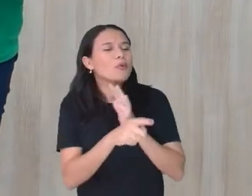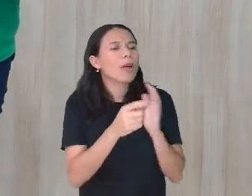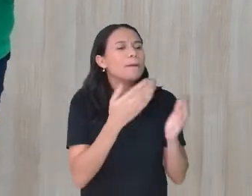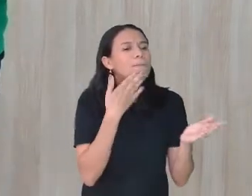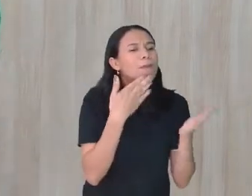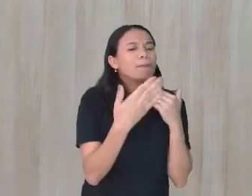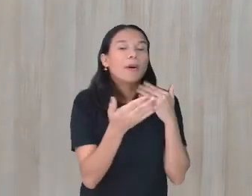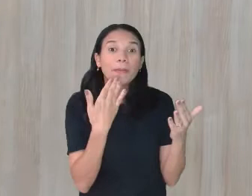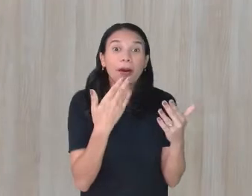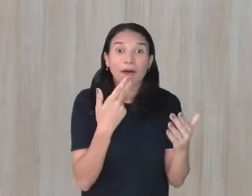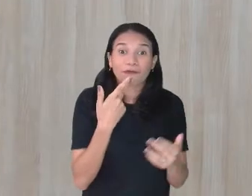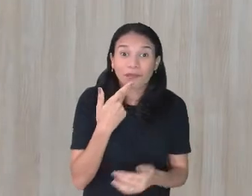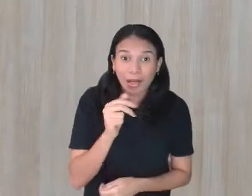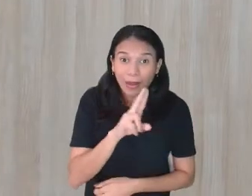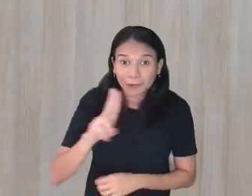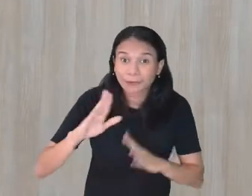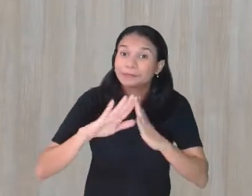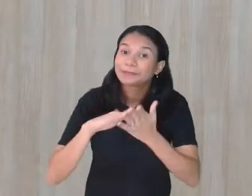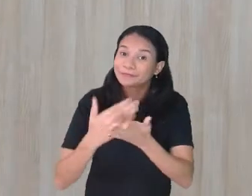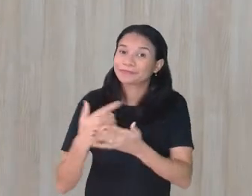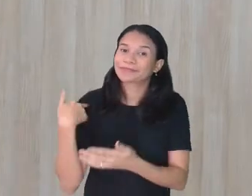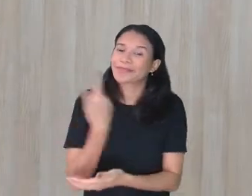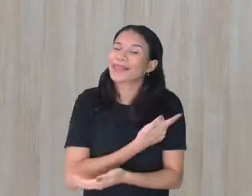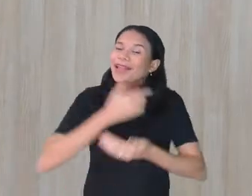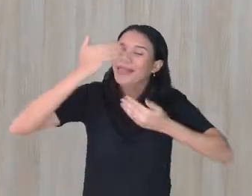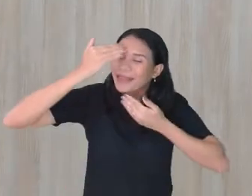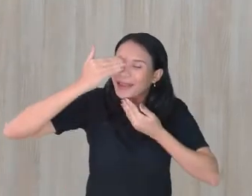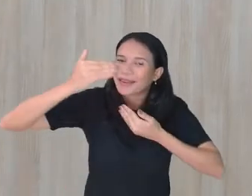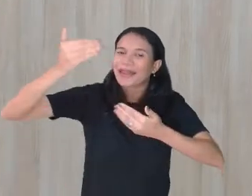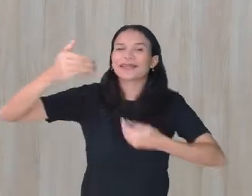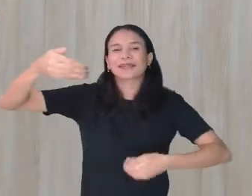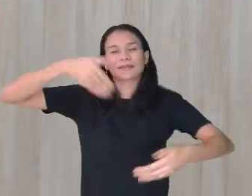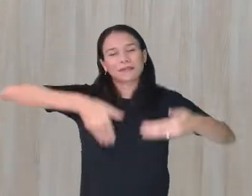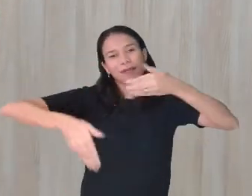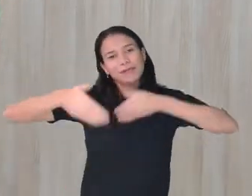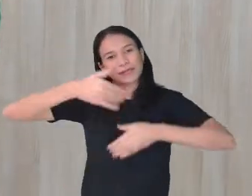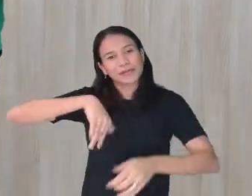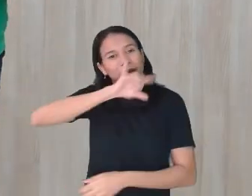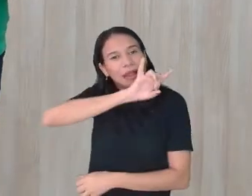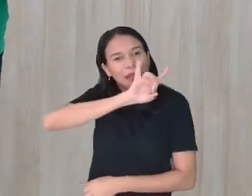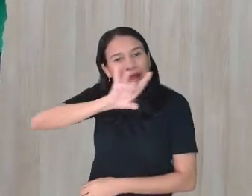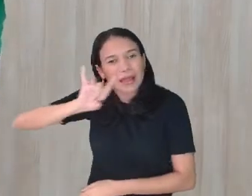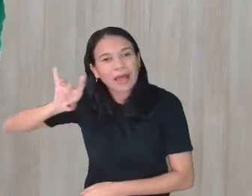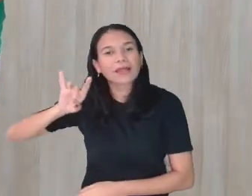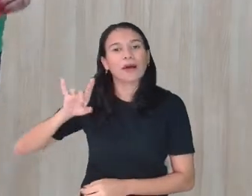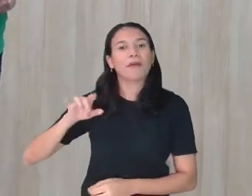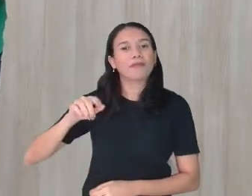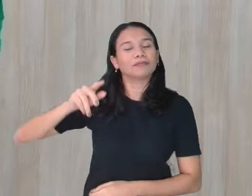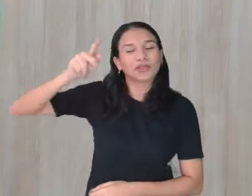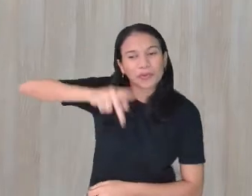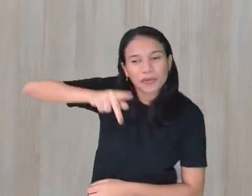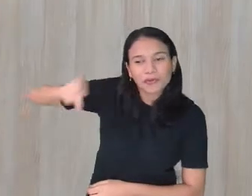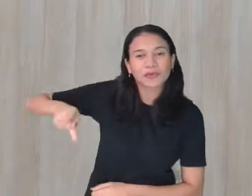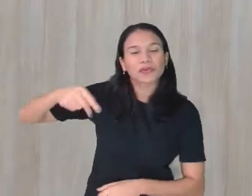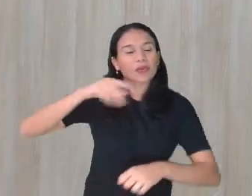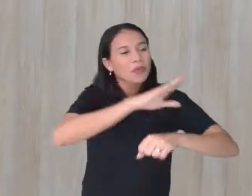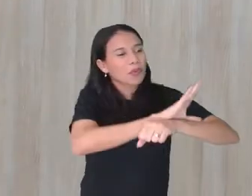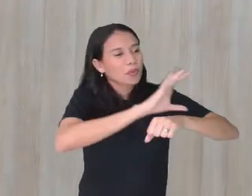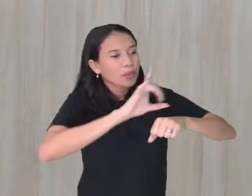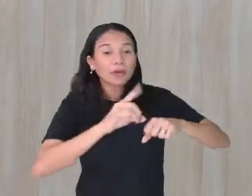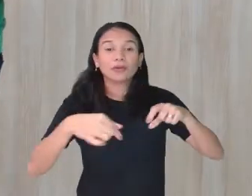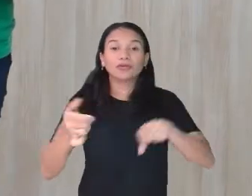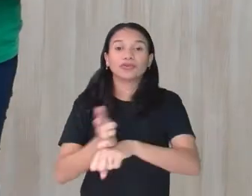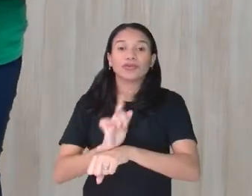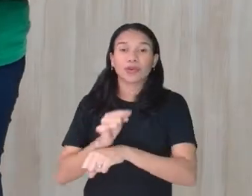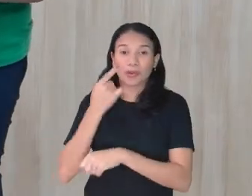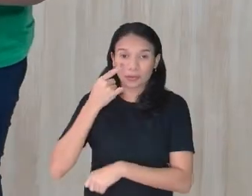para dizer o nome da escola de vocês, para a gente poder agradecer a participação aí dos professores, dos coordenadores e gestores